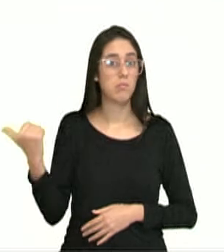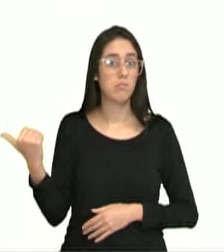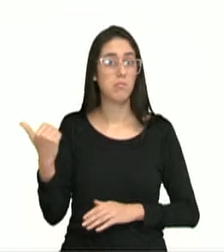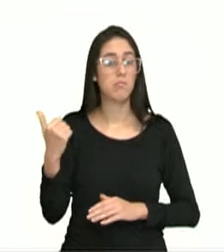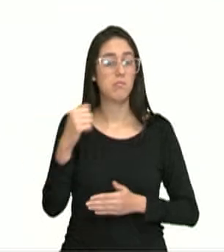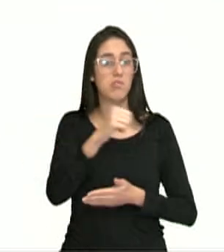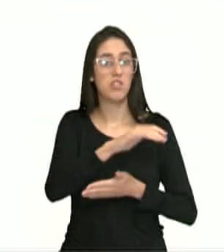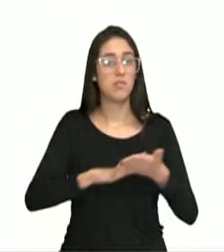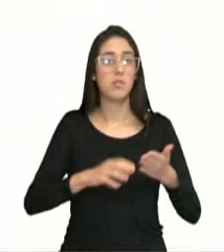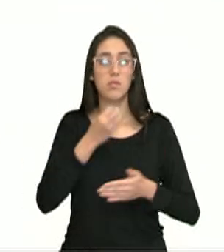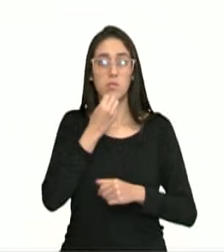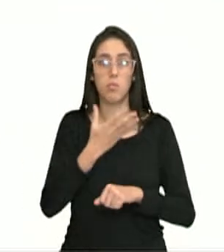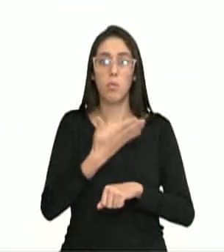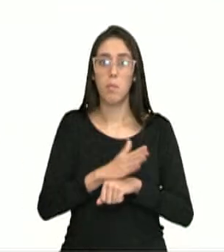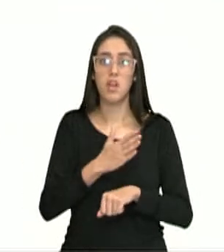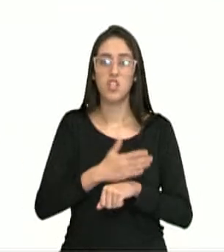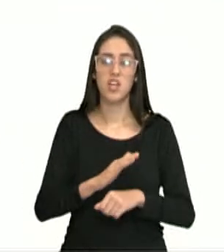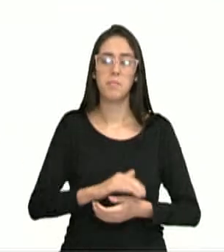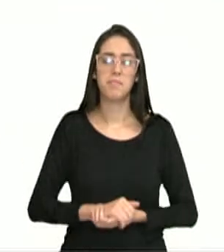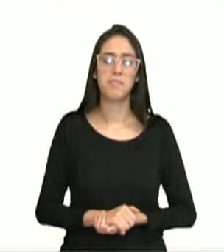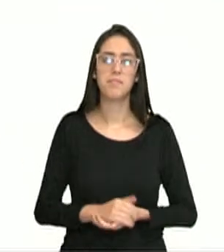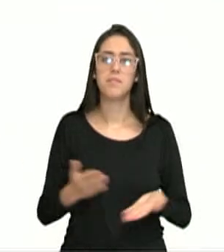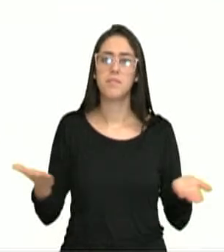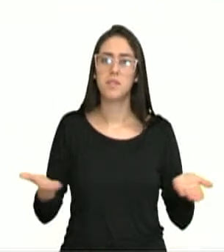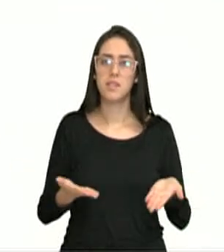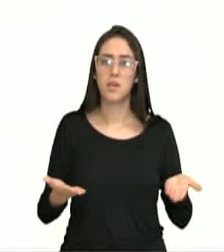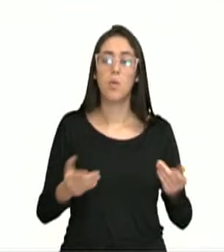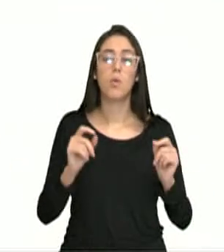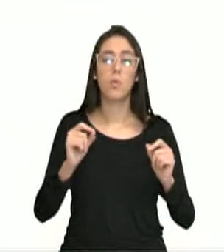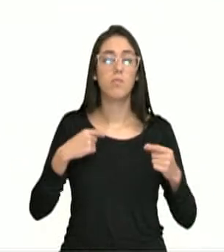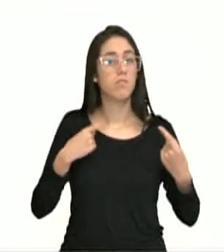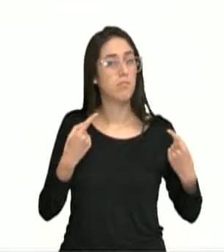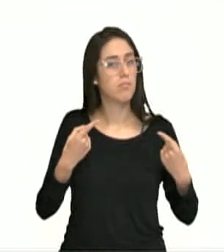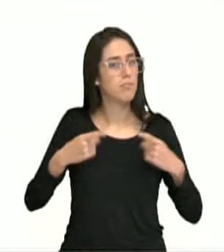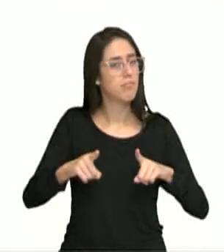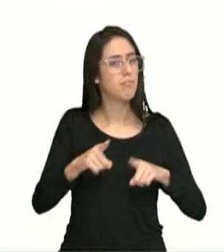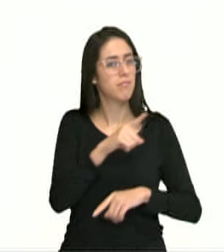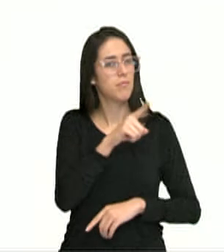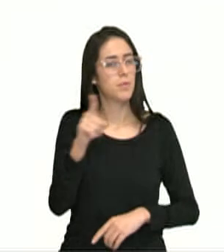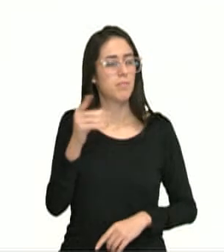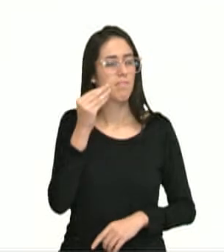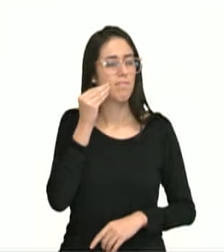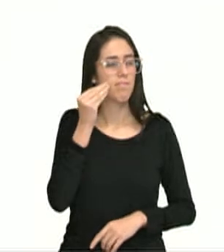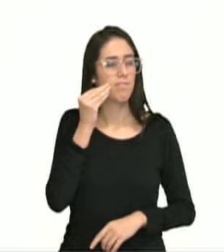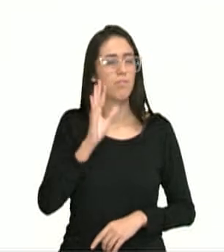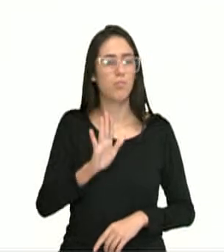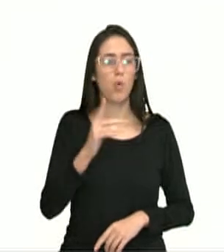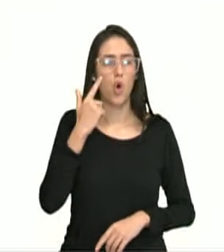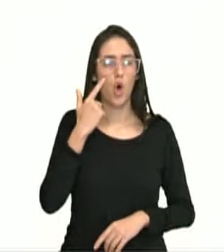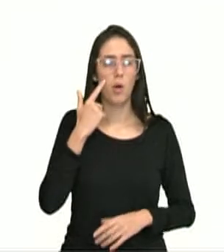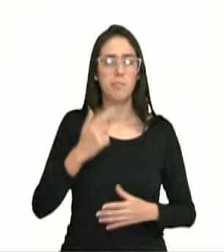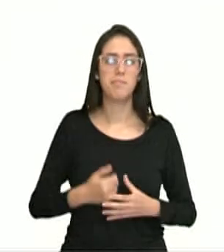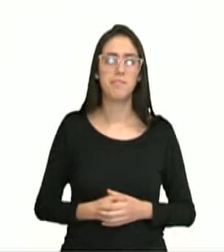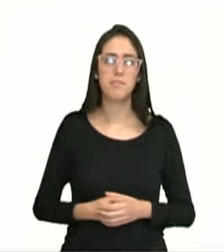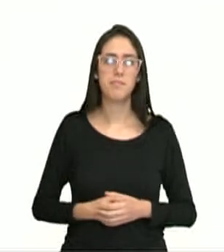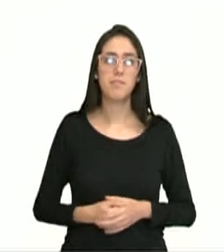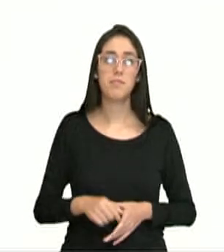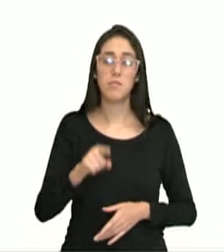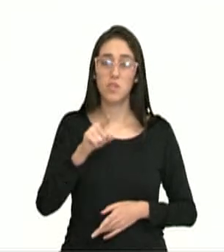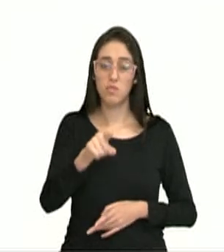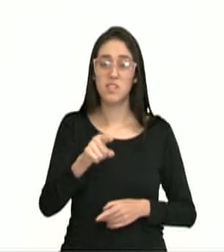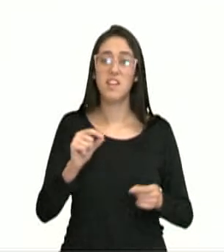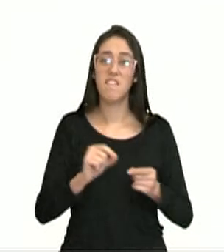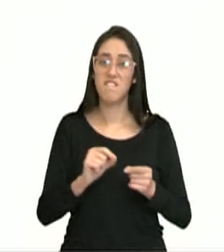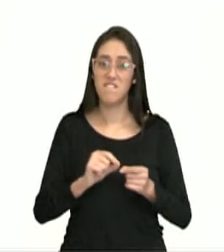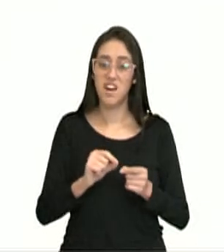exercício para a gente praticar. Agora, eu vou desafiar vocês. Então, observe lá. Construa